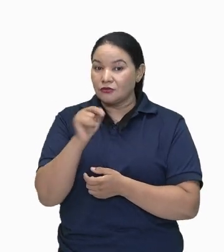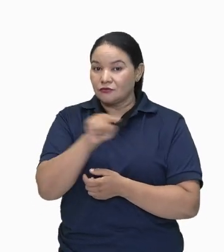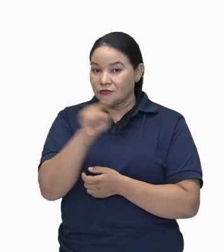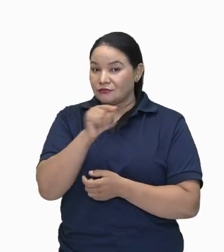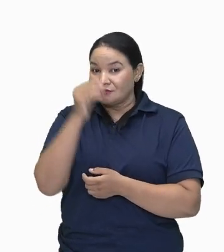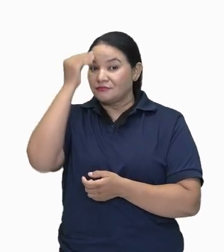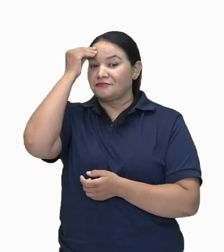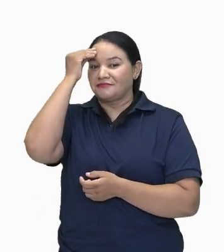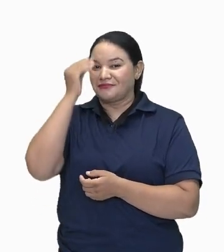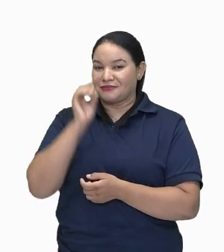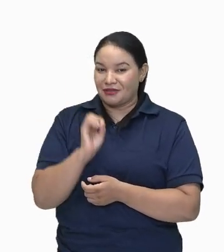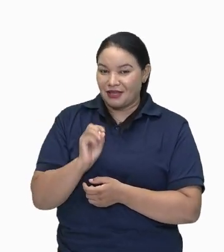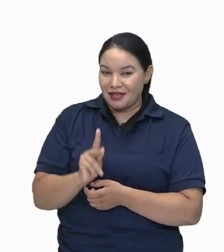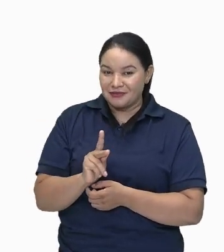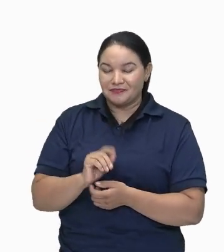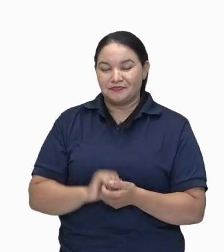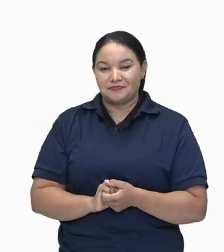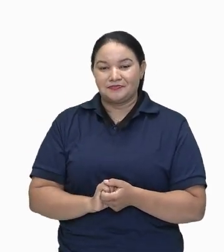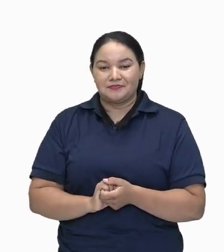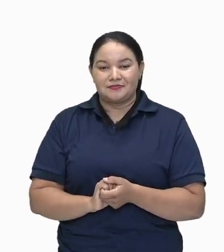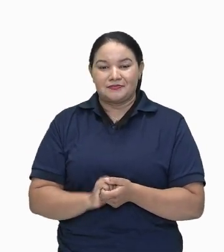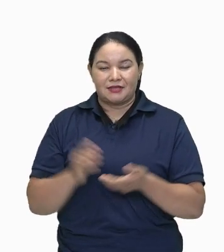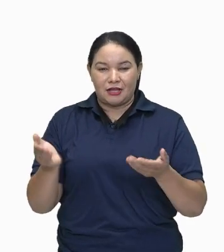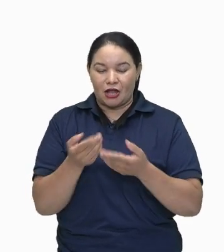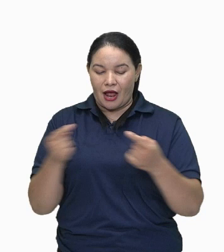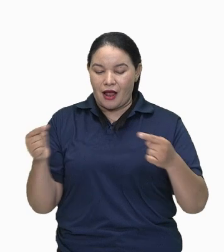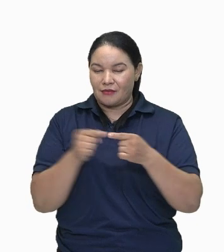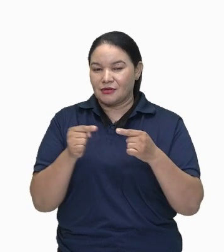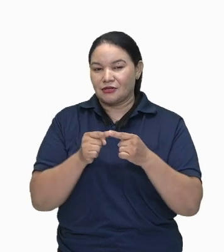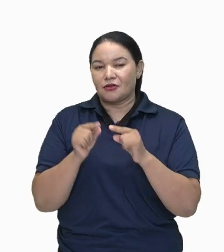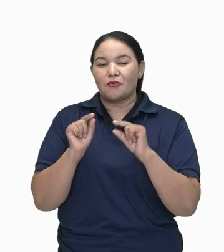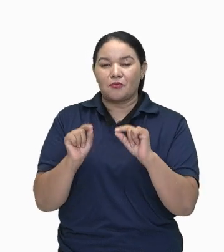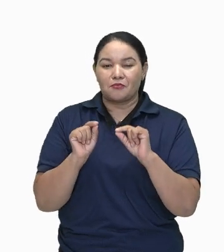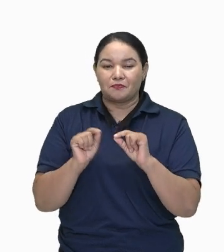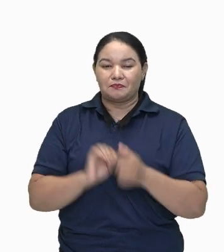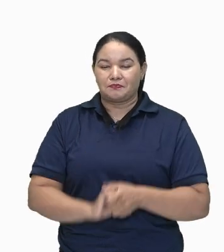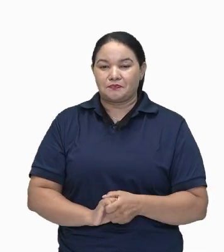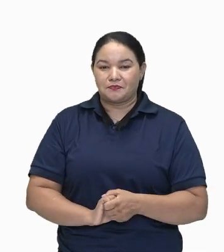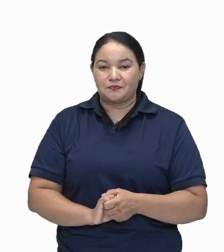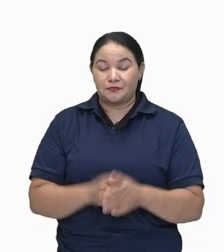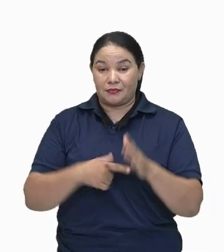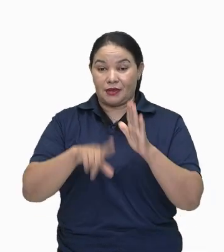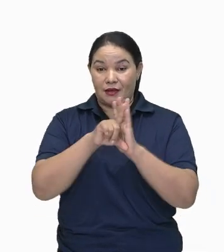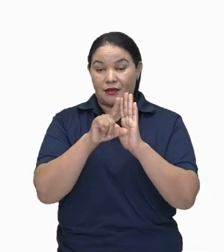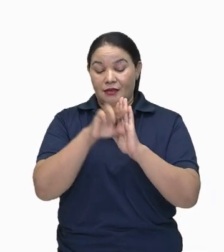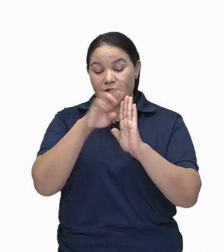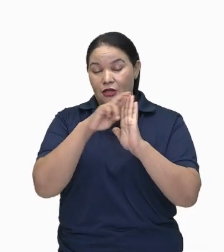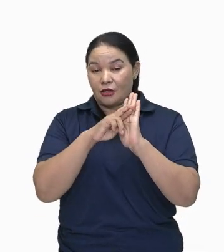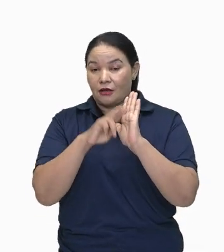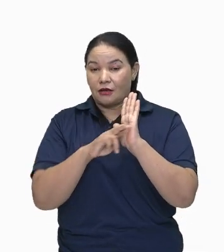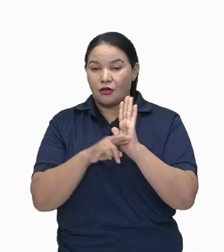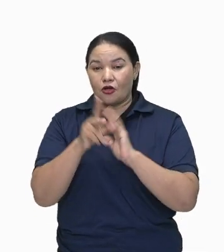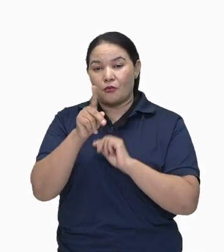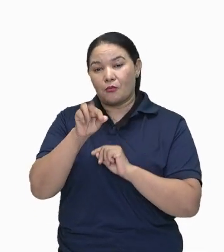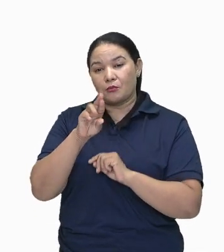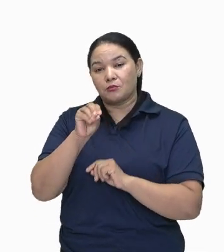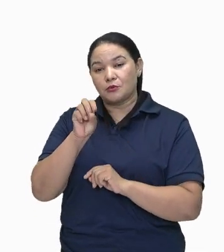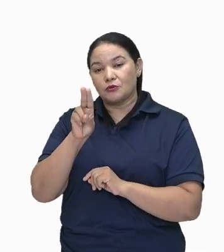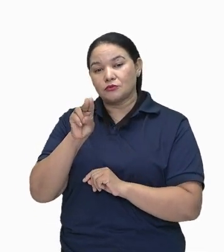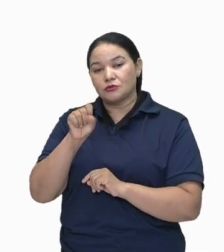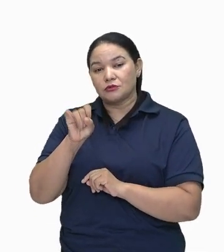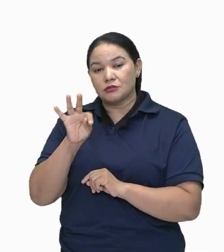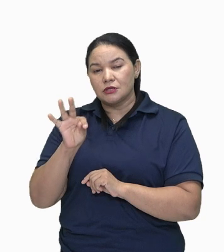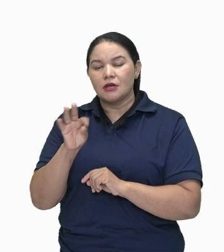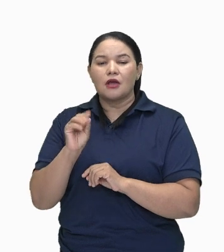bom? Agora, vamos à aplicação da lei de Proust. Então, eu trago aqui um exemplo para vocês, né? Quando